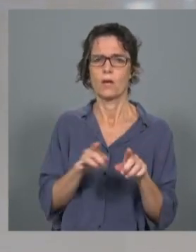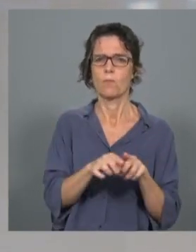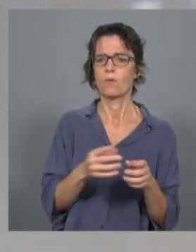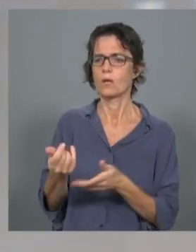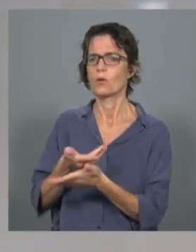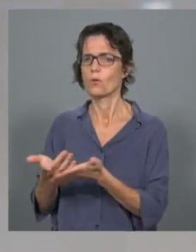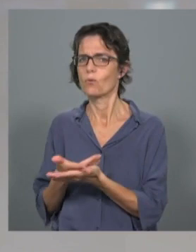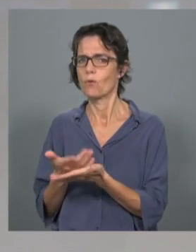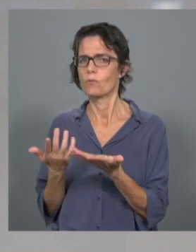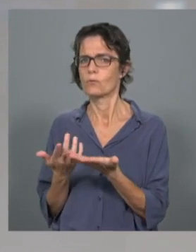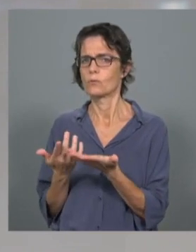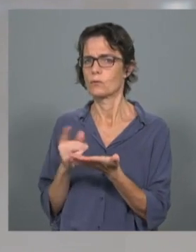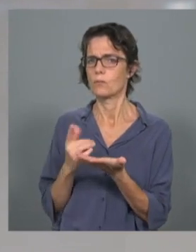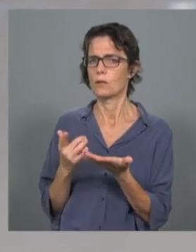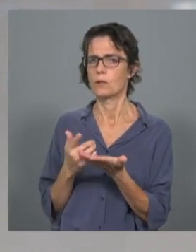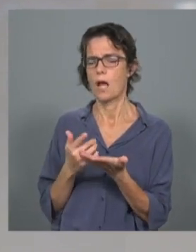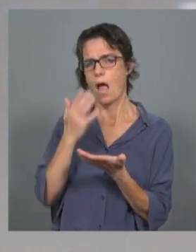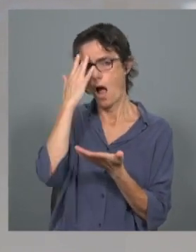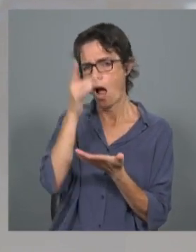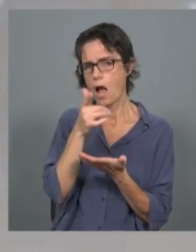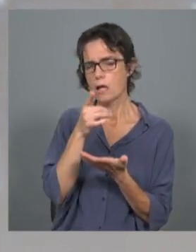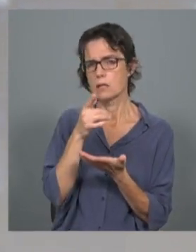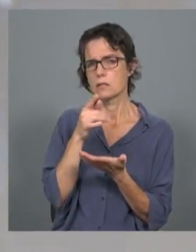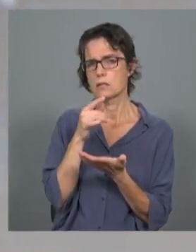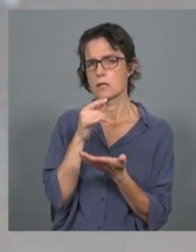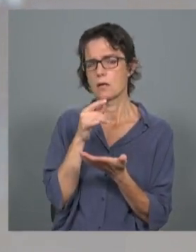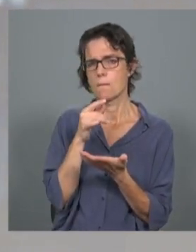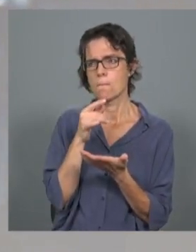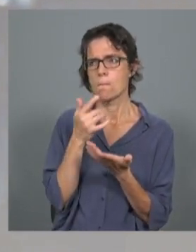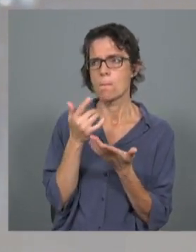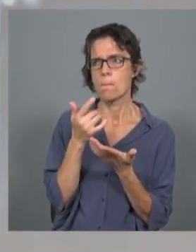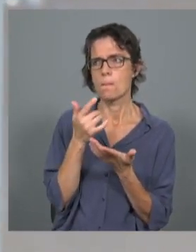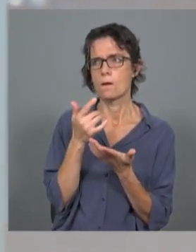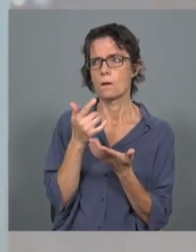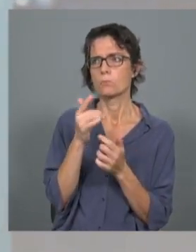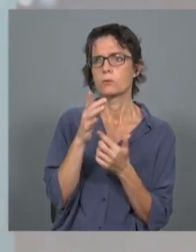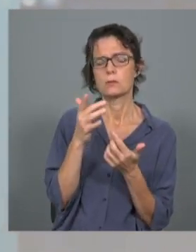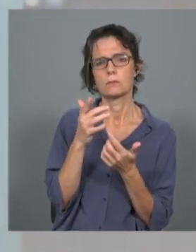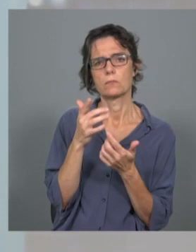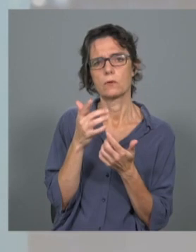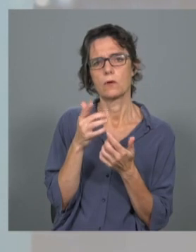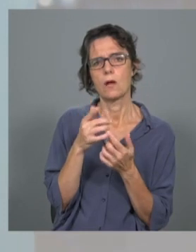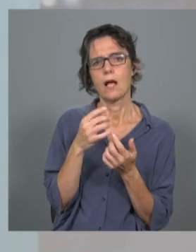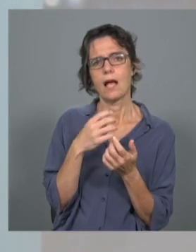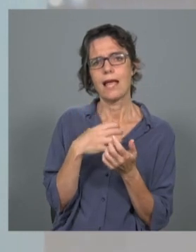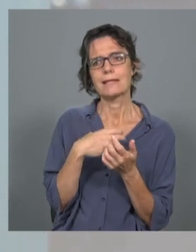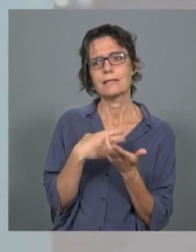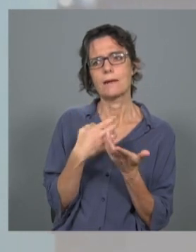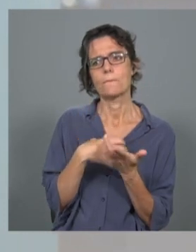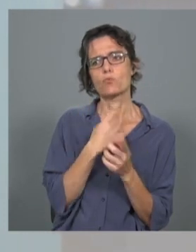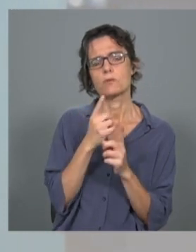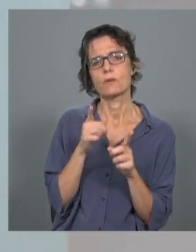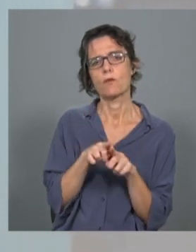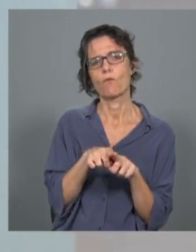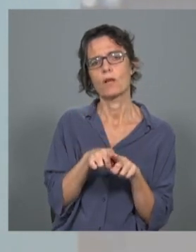económicos, poderíamos, se calhar, começar por aí, por colocar a fraternidade na ordem do dia, ou pelo